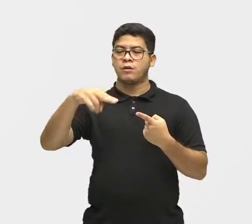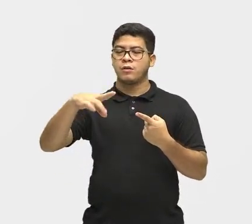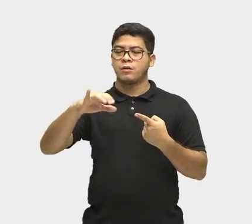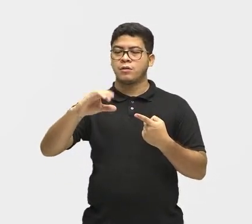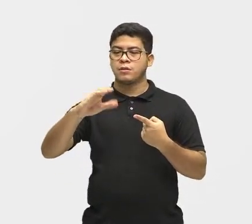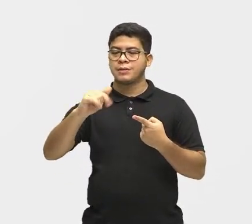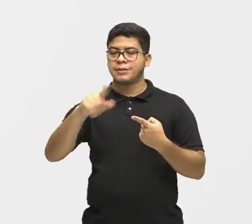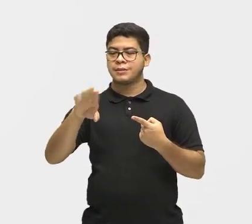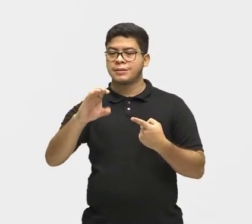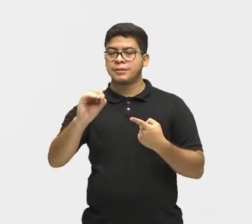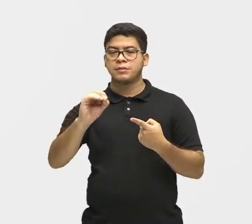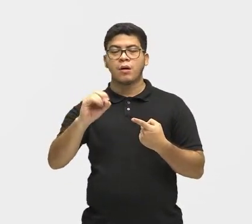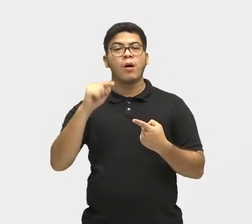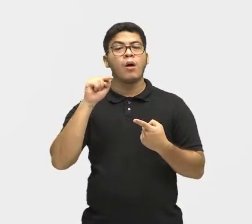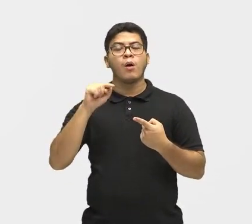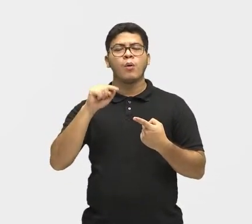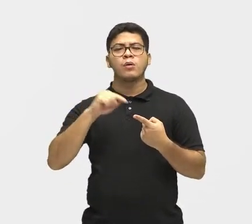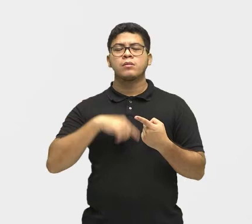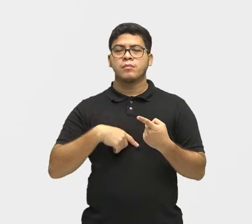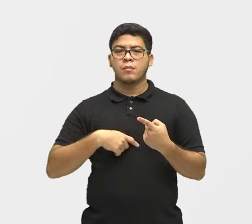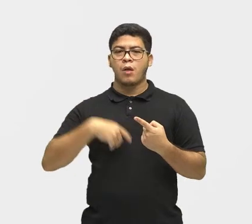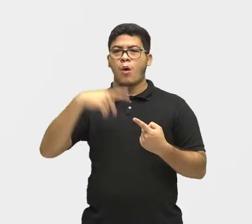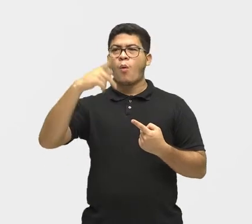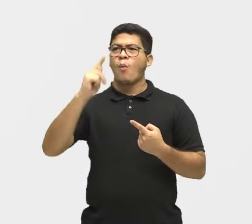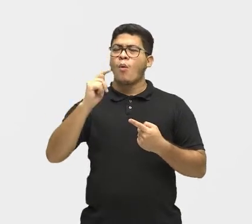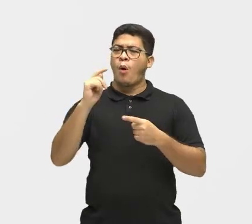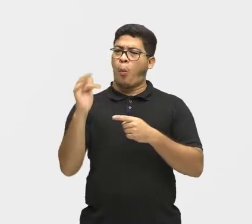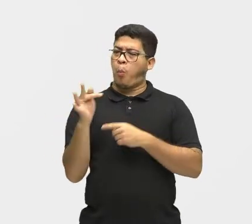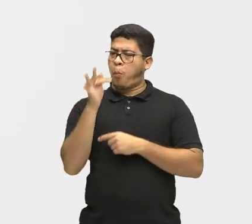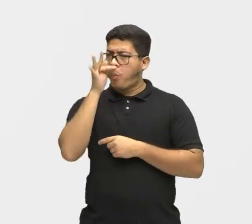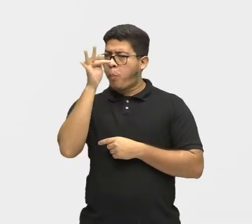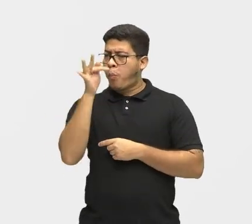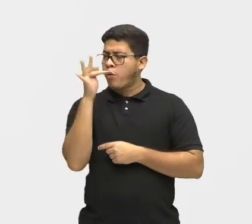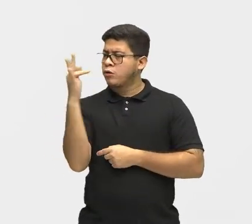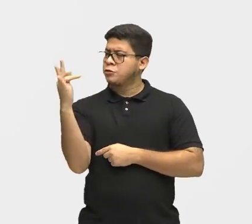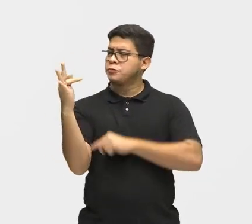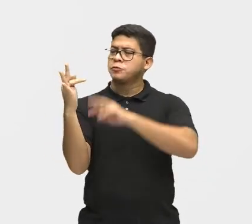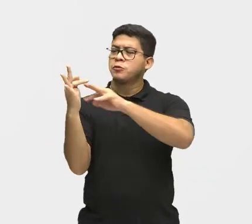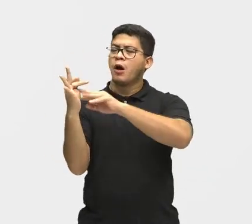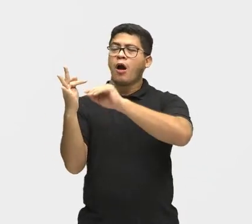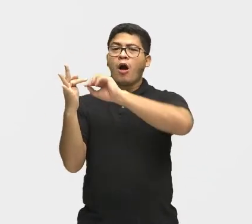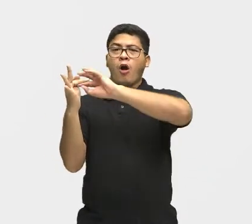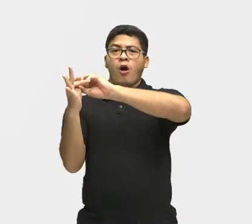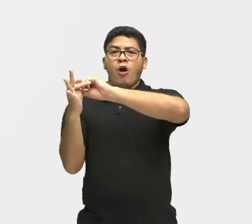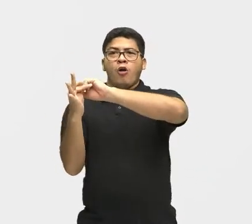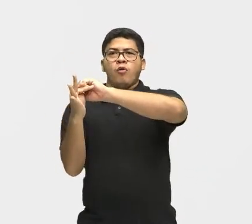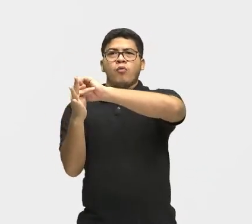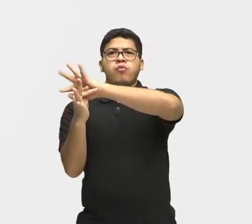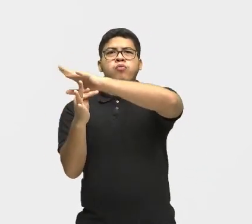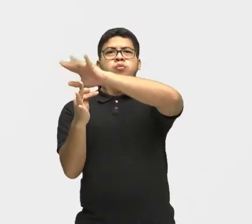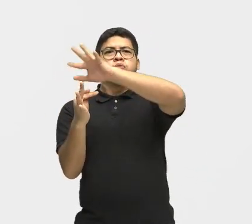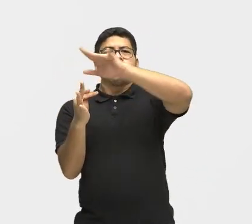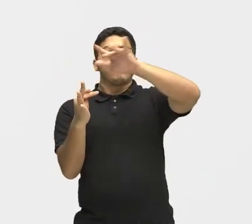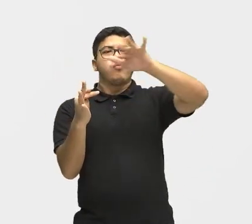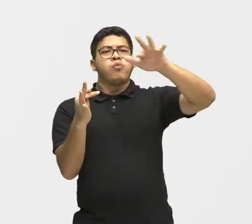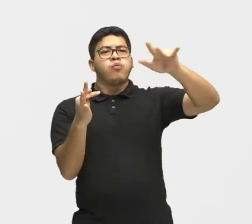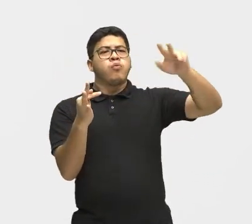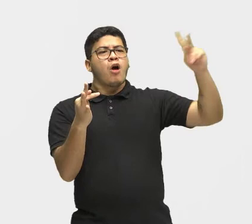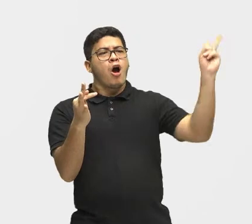do pólen, né, para outra planta, e aí os insetos ajudam muito nisso e ajudam